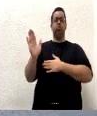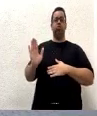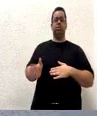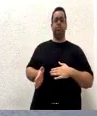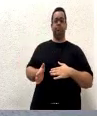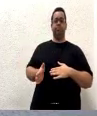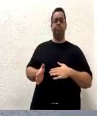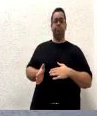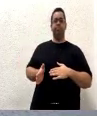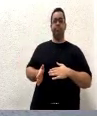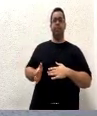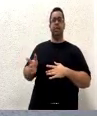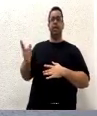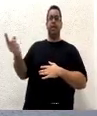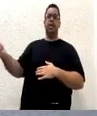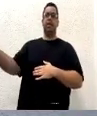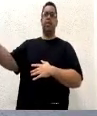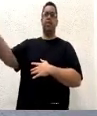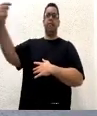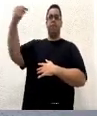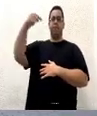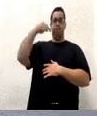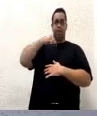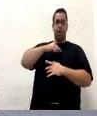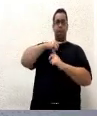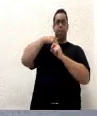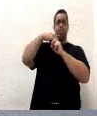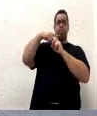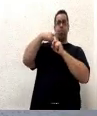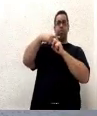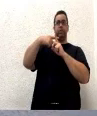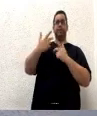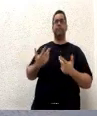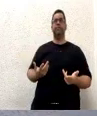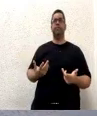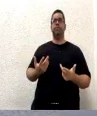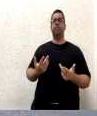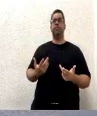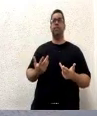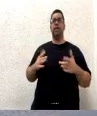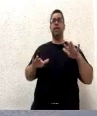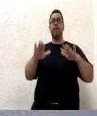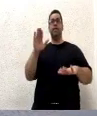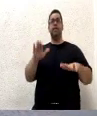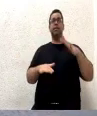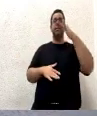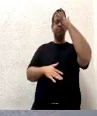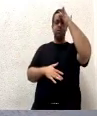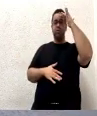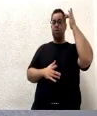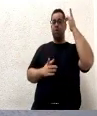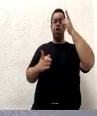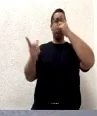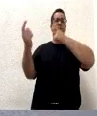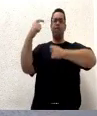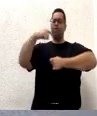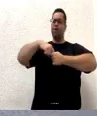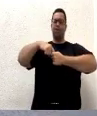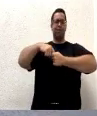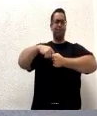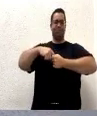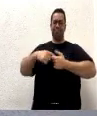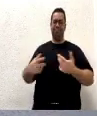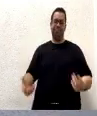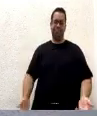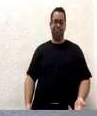vir positivo. E muitas vezes o paciente que já está se recuperando, ele não volta para a unidade para coletar o sangue,